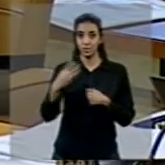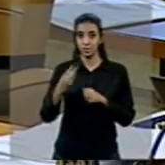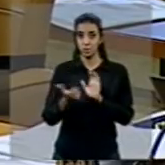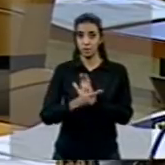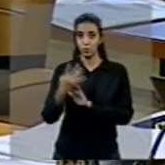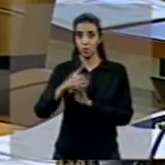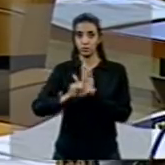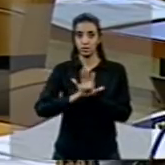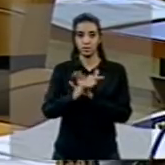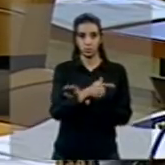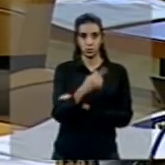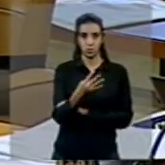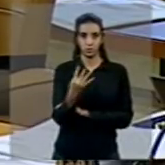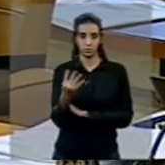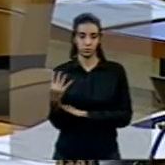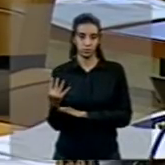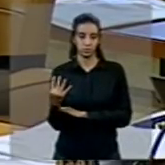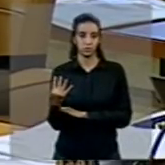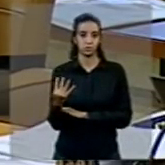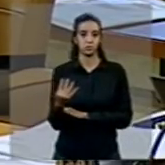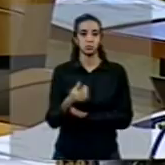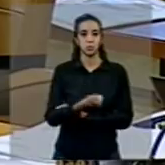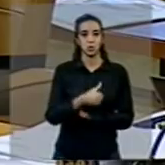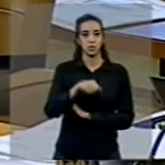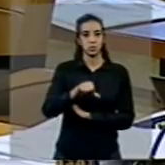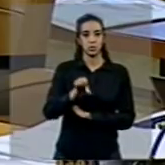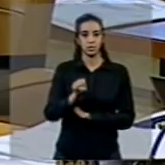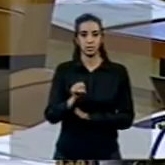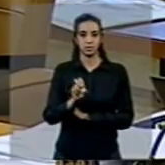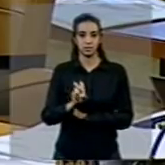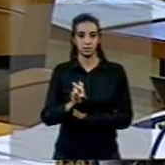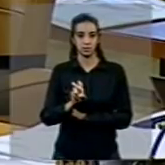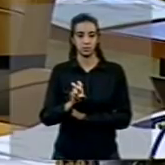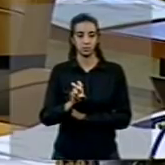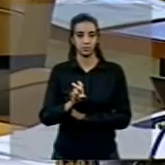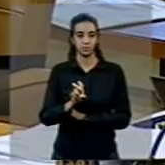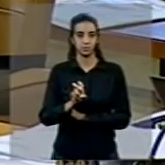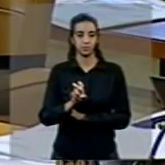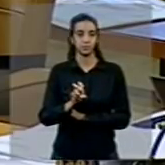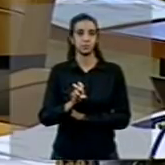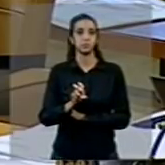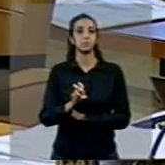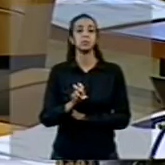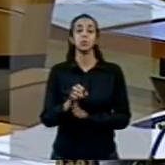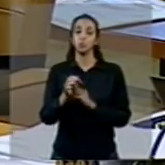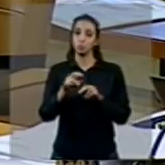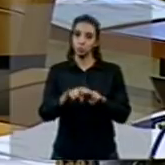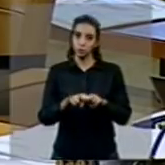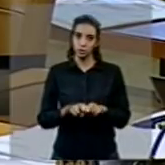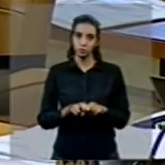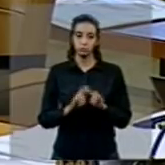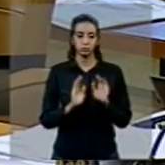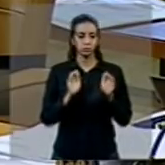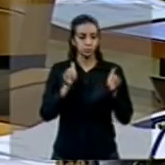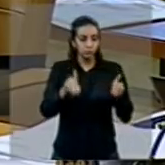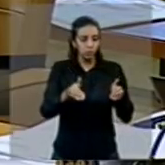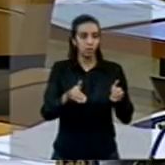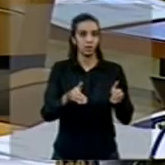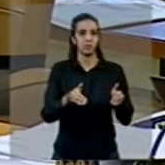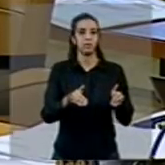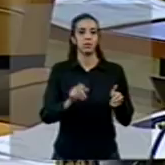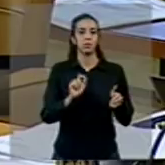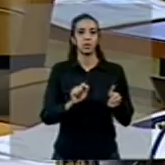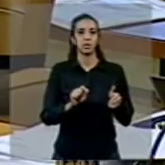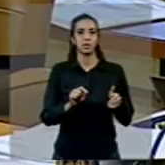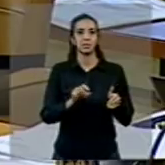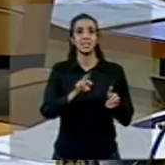Lei 7.444 de 1985, a prever especificamente a denominada